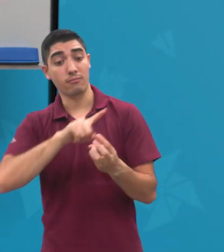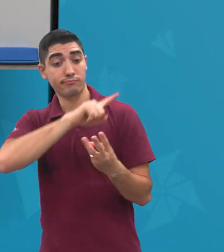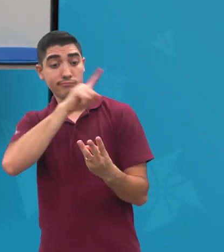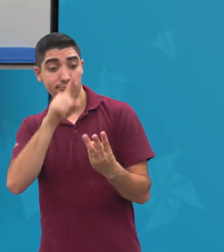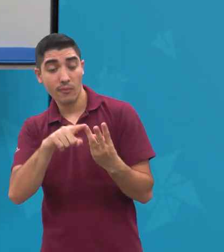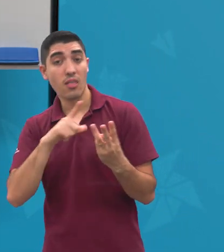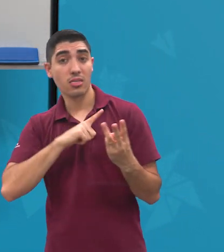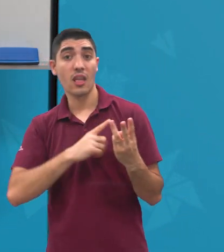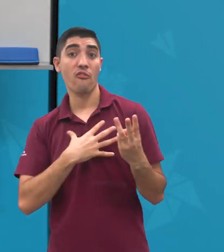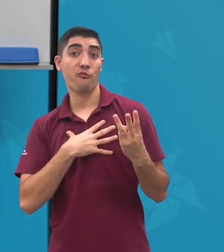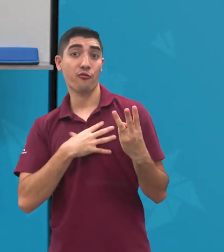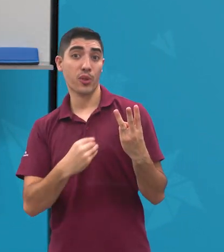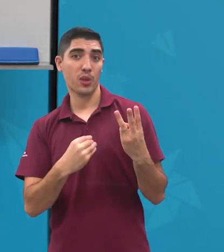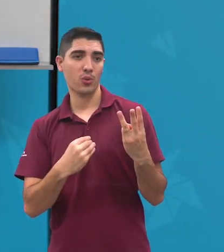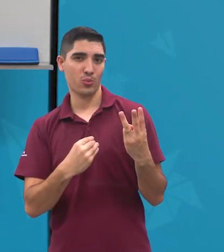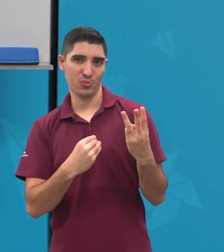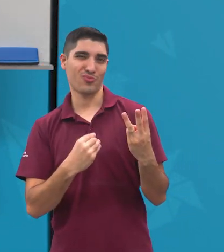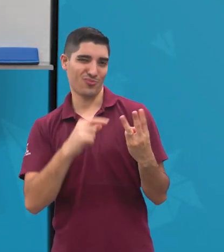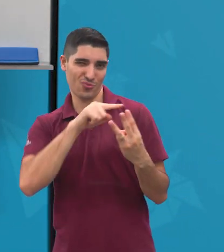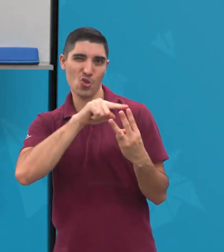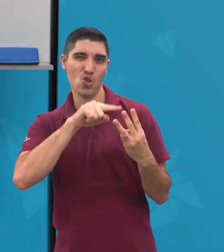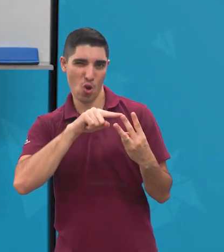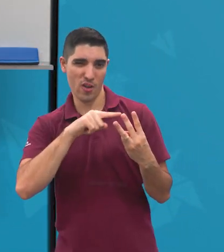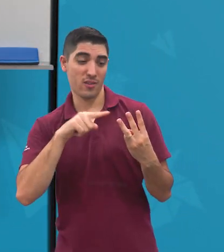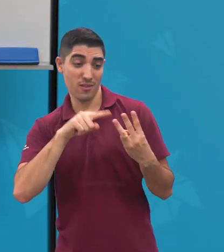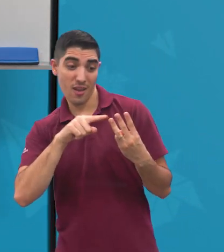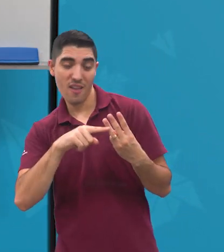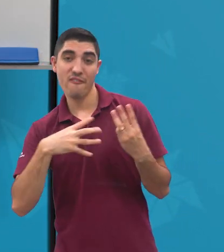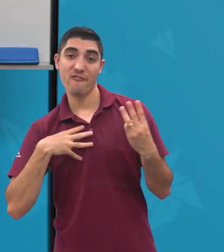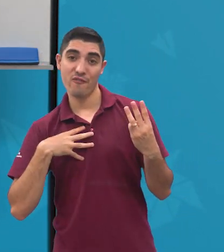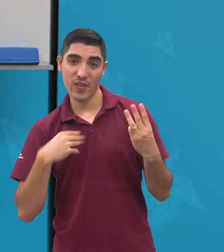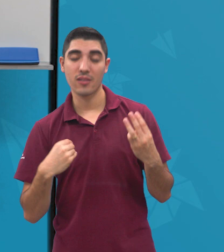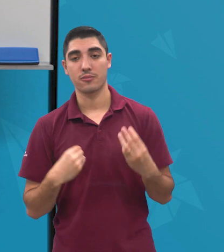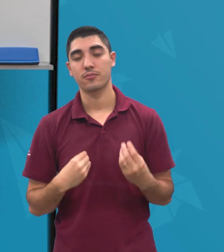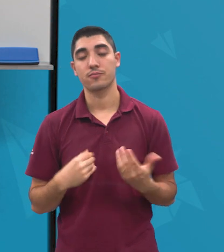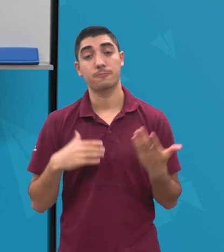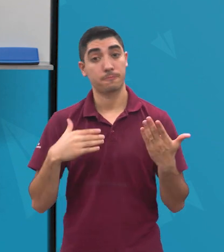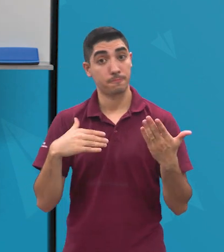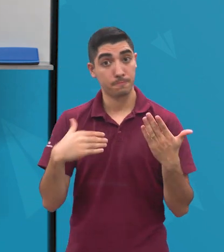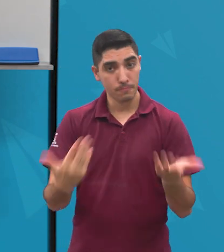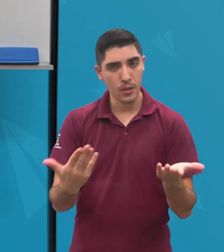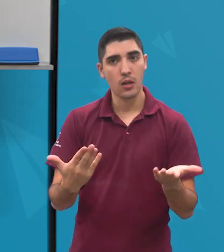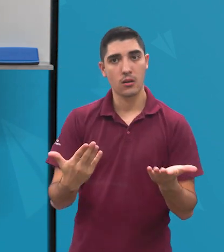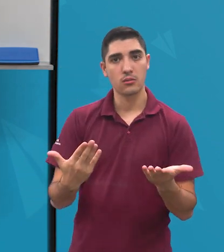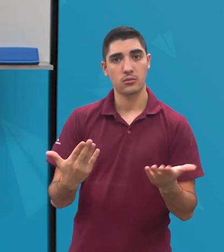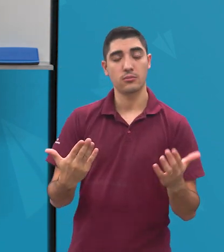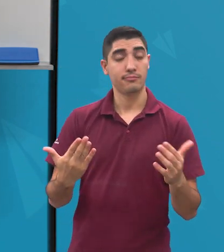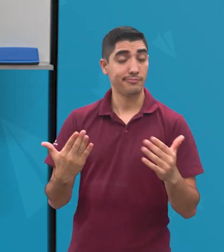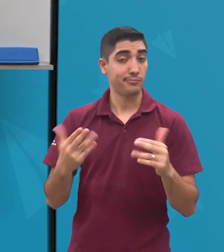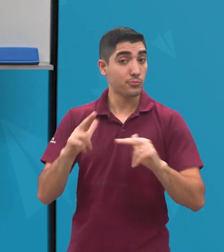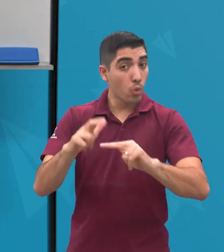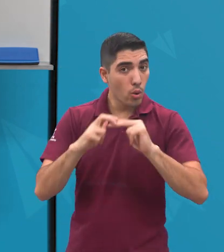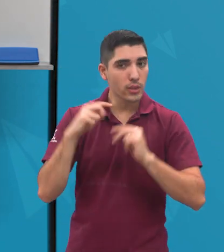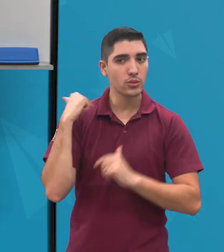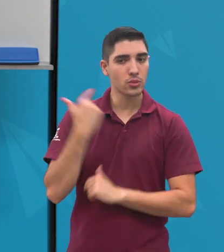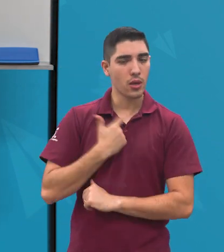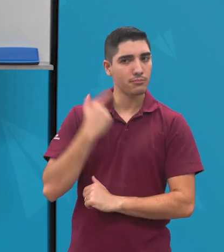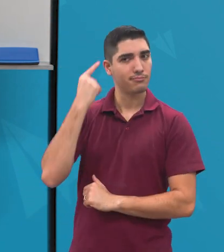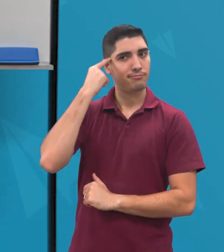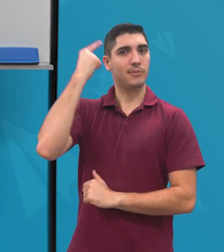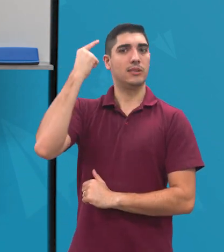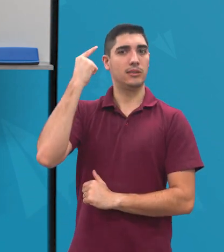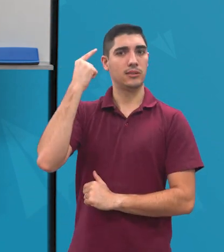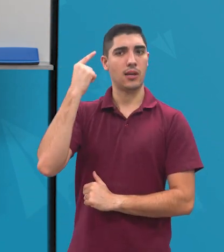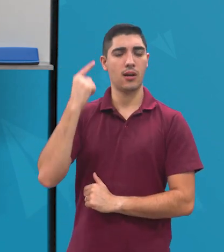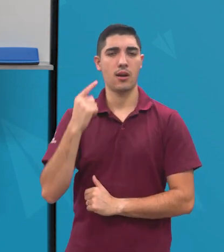e a partir de toda essa trama nós temos uma outra camada de sentido que precisa ser considerada na